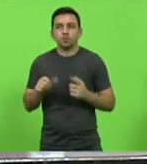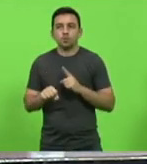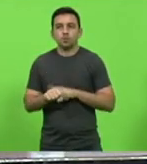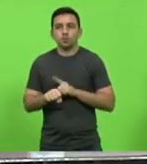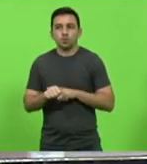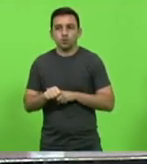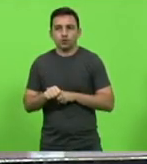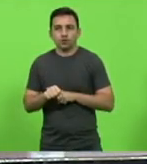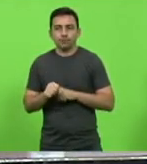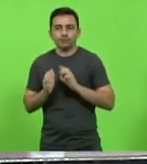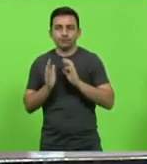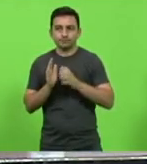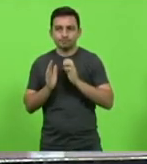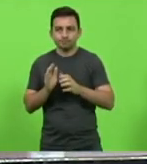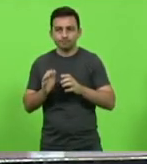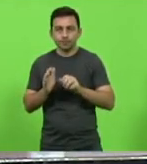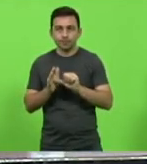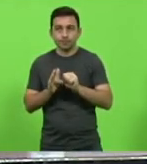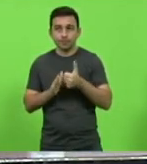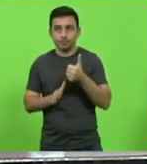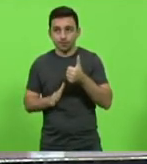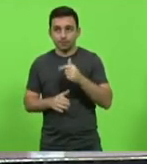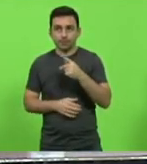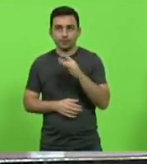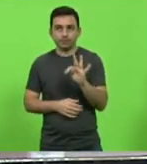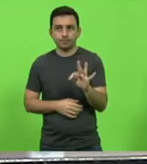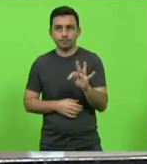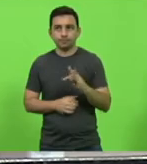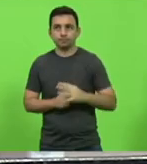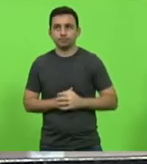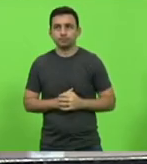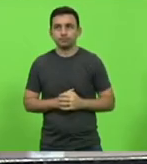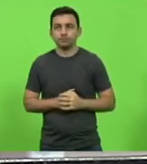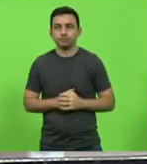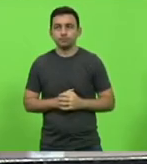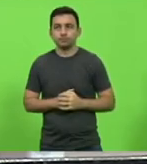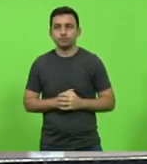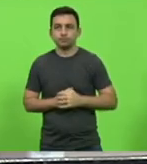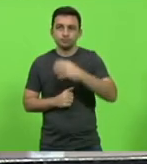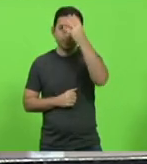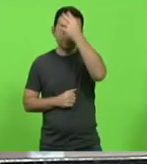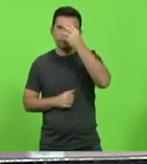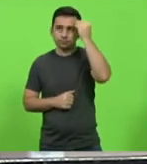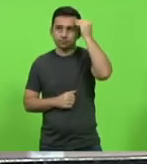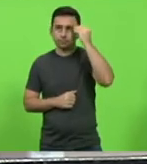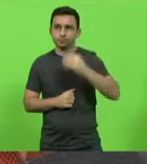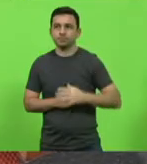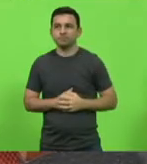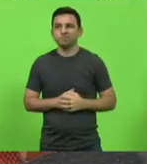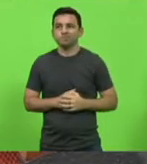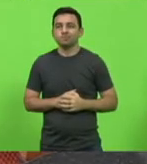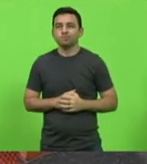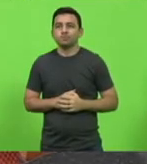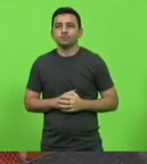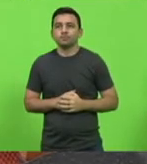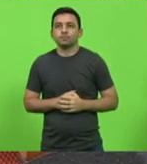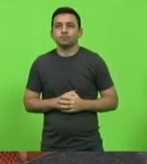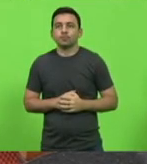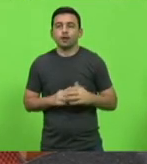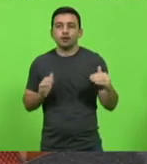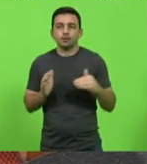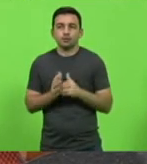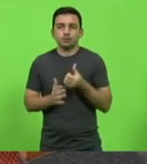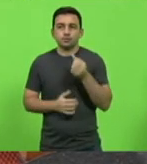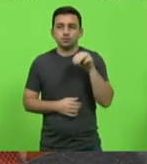é dos partidos políticos primeiro horário ou PT deputada Luciane carminatti e por